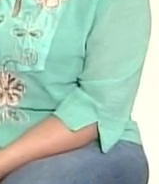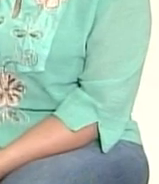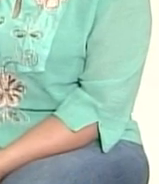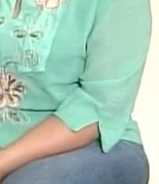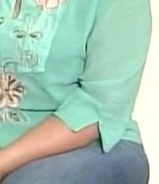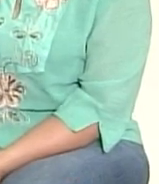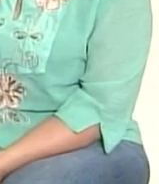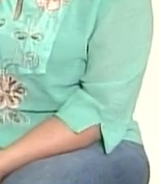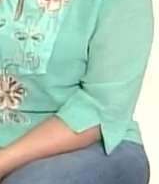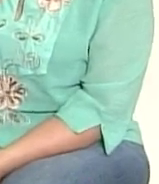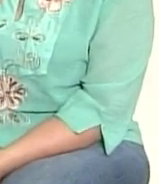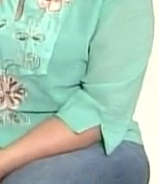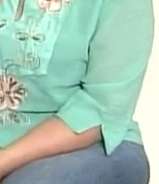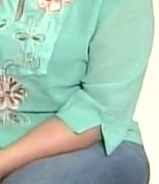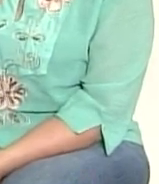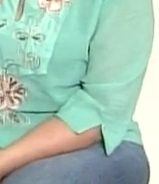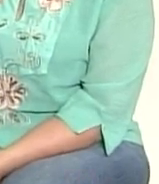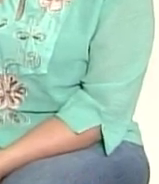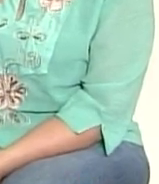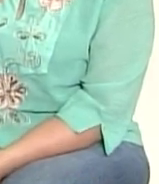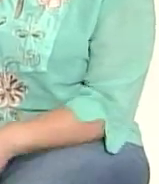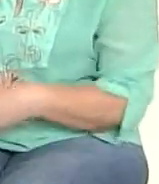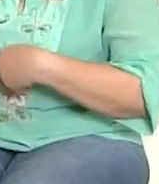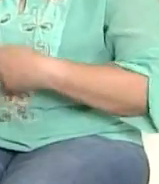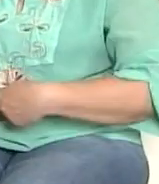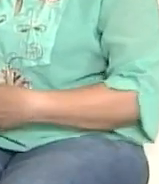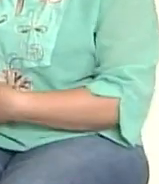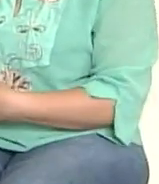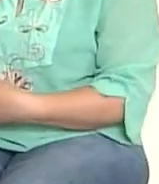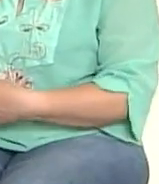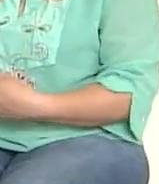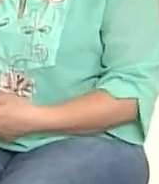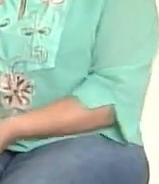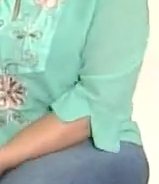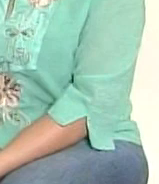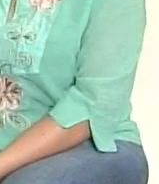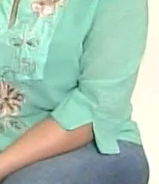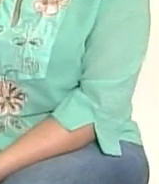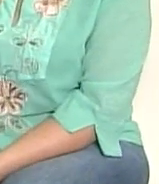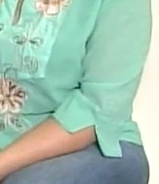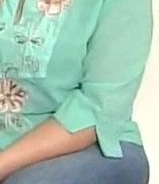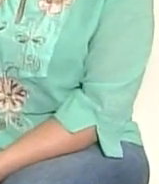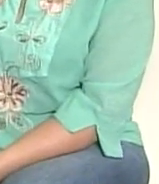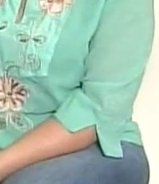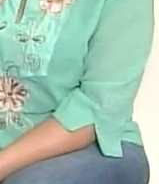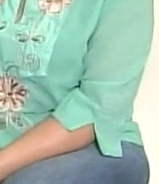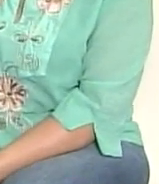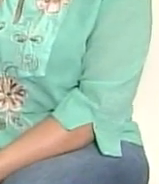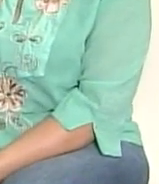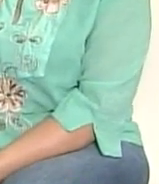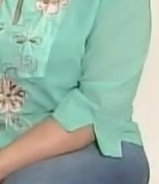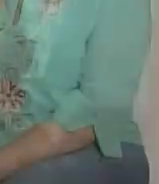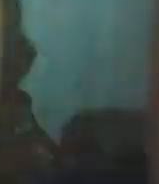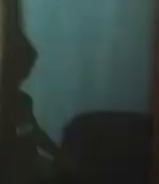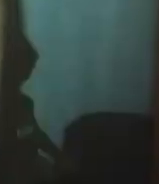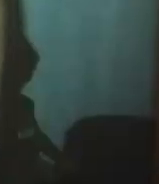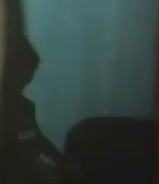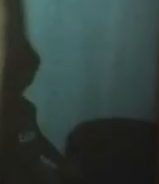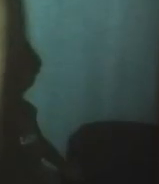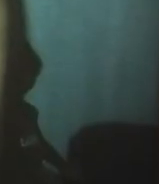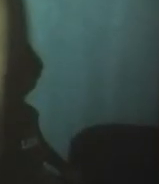E aquilo significava a ligação de trompas, ligadora, né? E impossibilitou minha esposa de ter mais